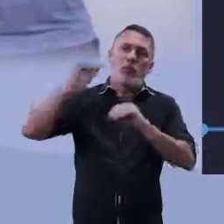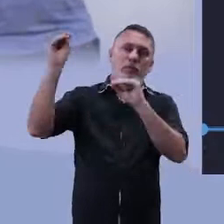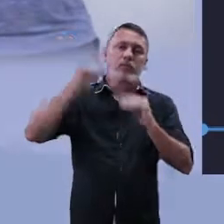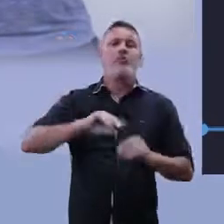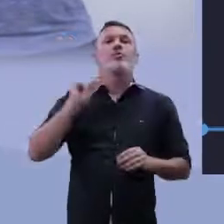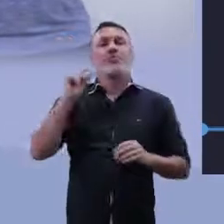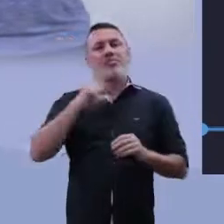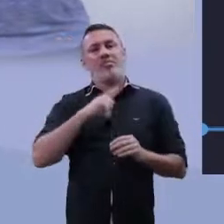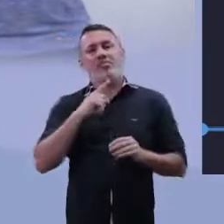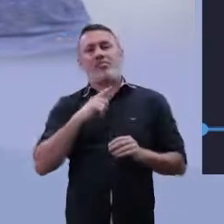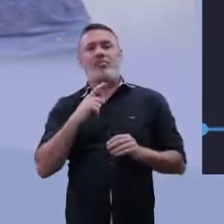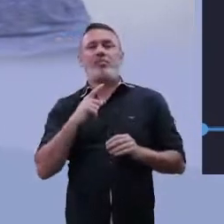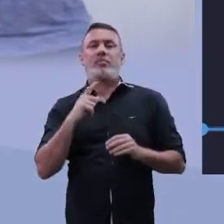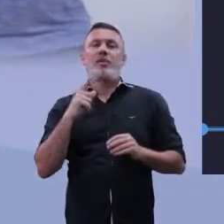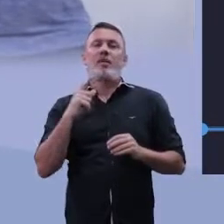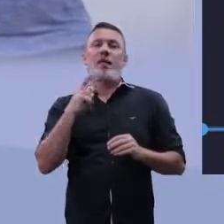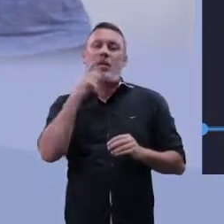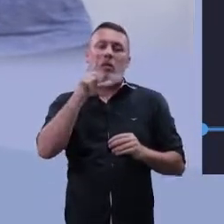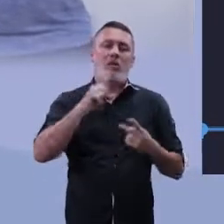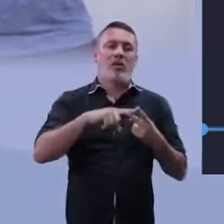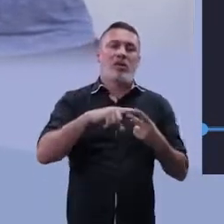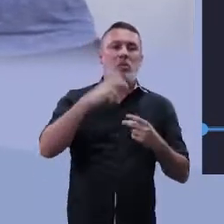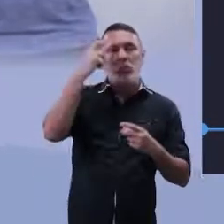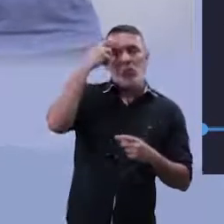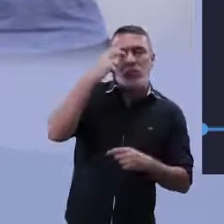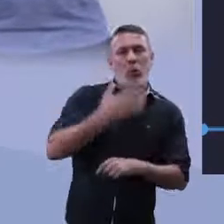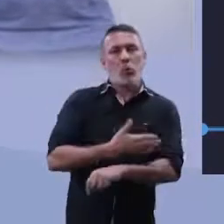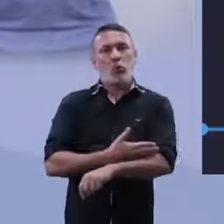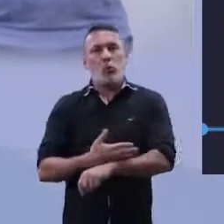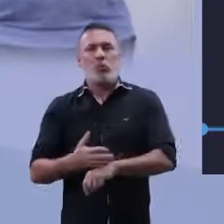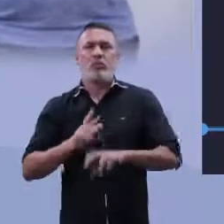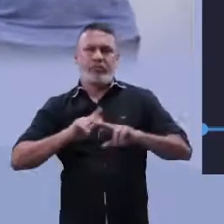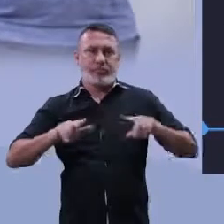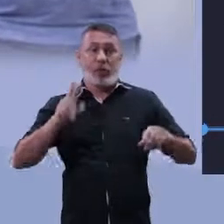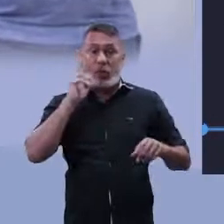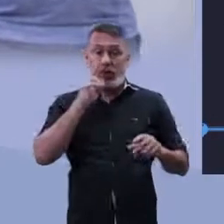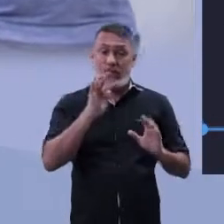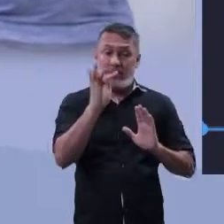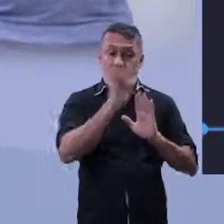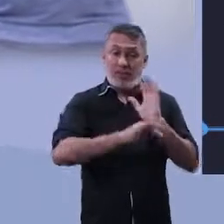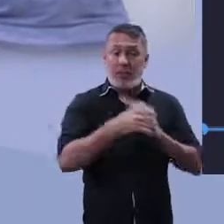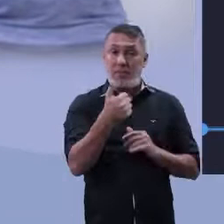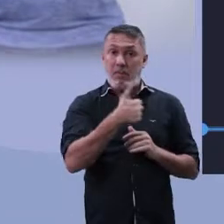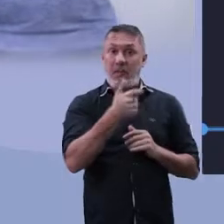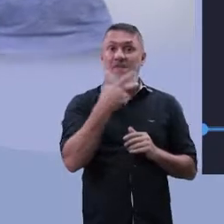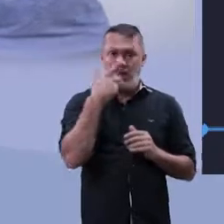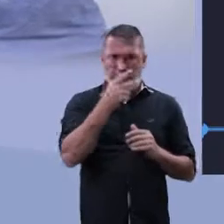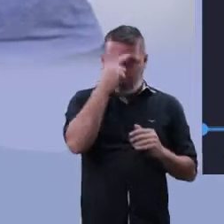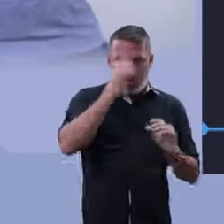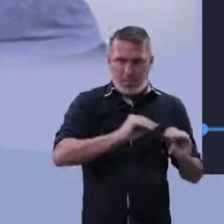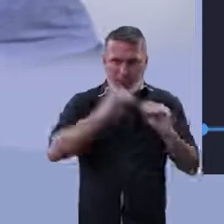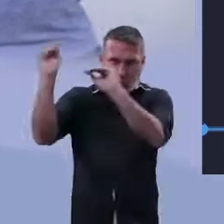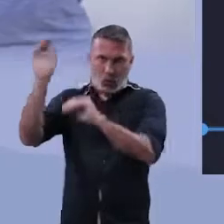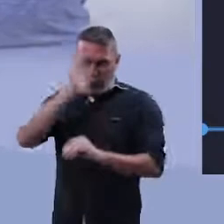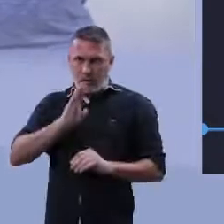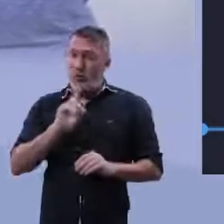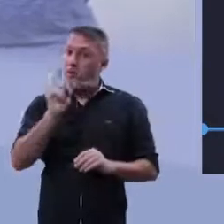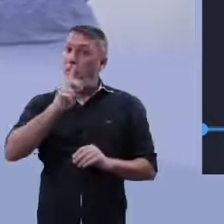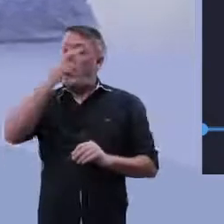ó, nós herdamos sobrenomes, sotaques, costumes e comida. Então eu não estou falando, o primeiro texto não fala que as pessoas estão